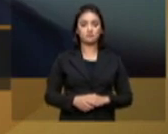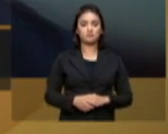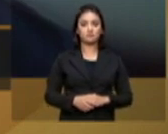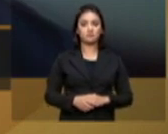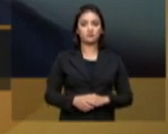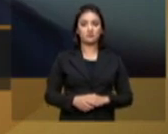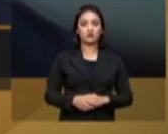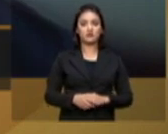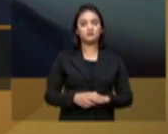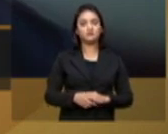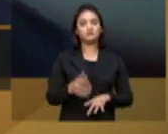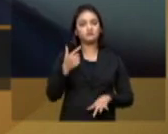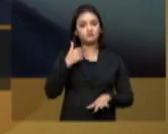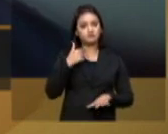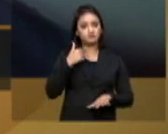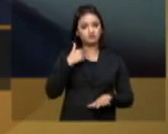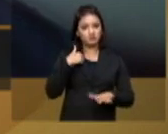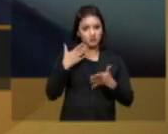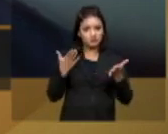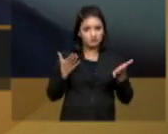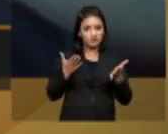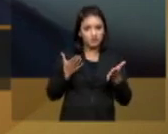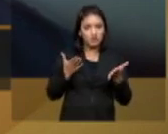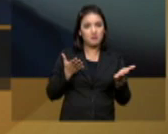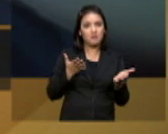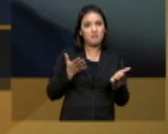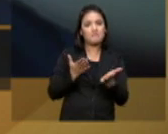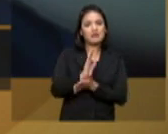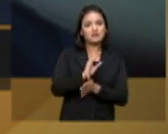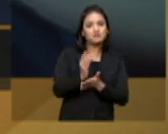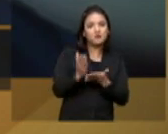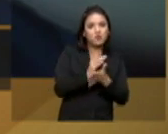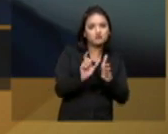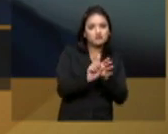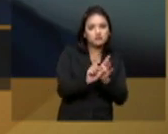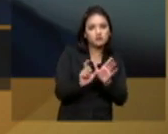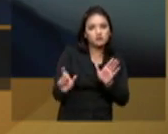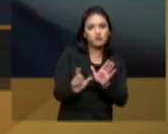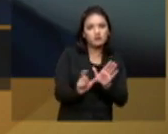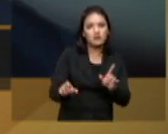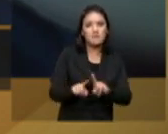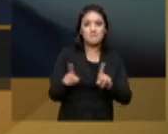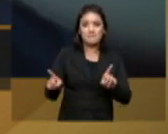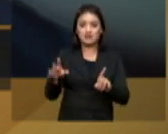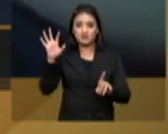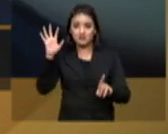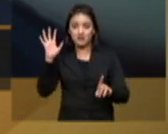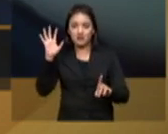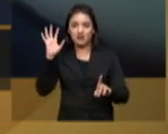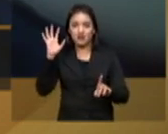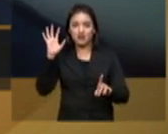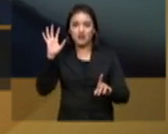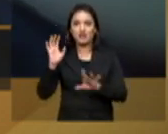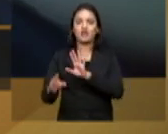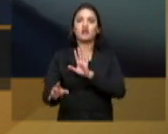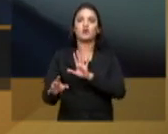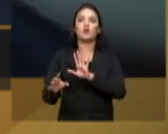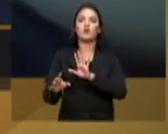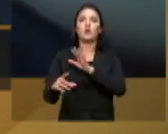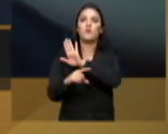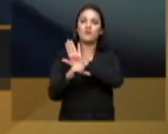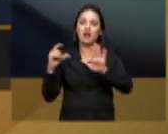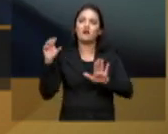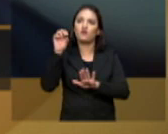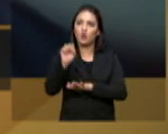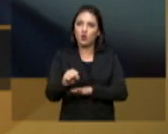parcialmente procedente a ação direta para dar interpretação conforme à Constituição Federal aos